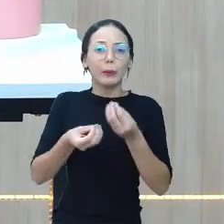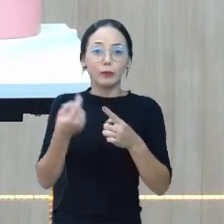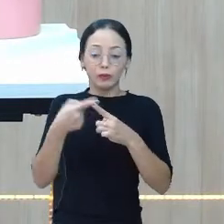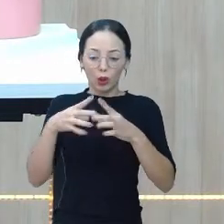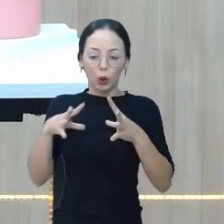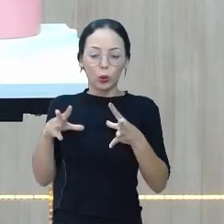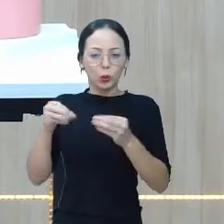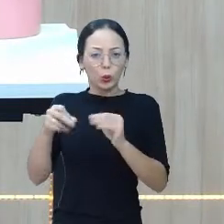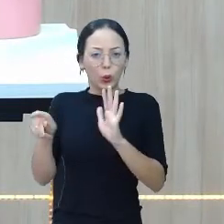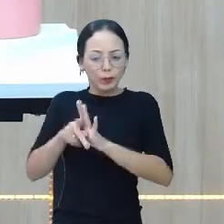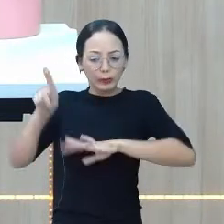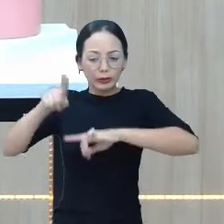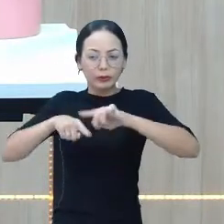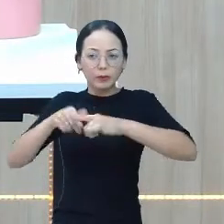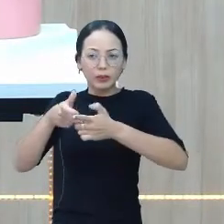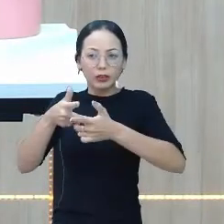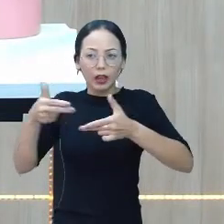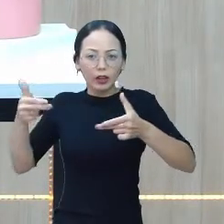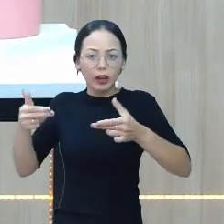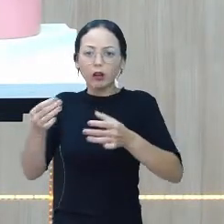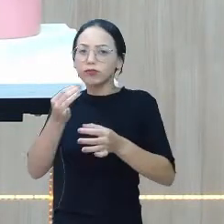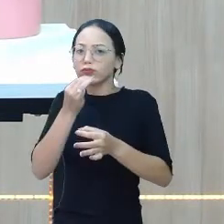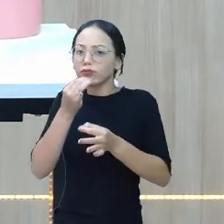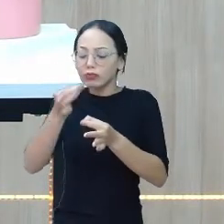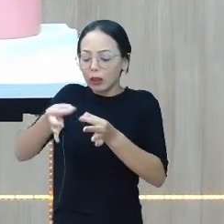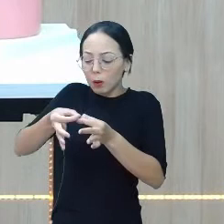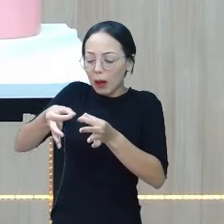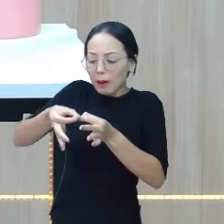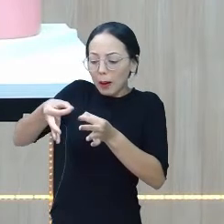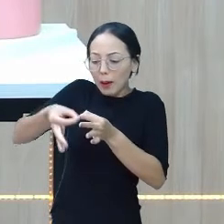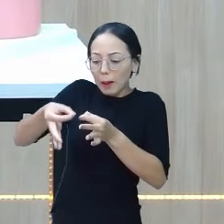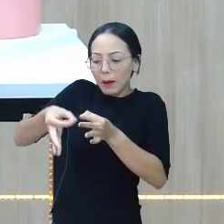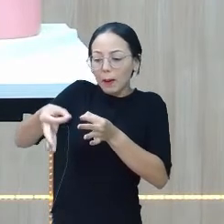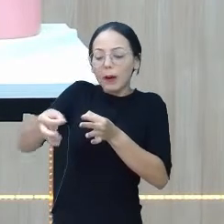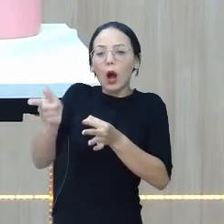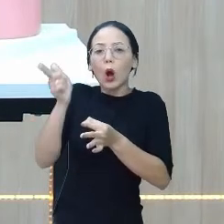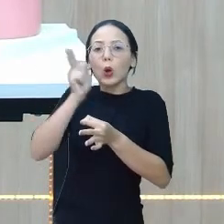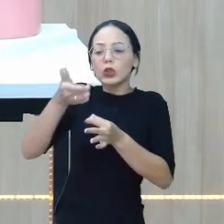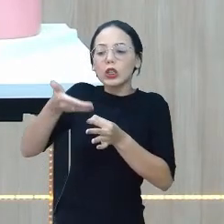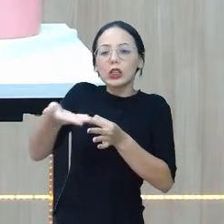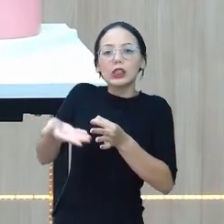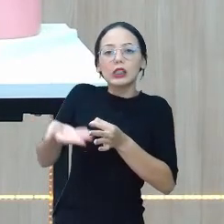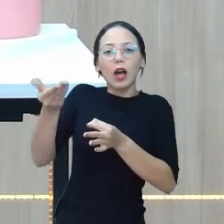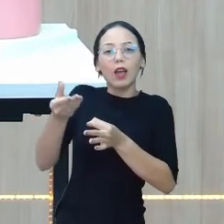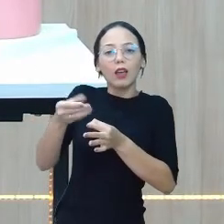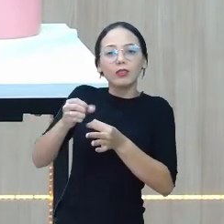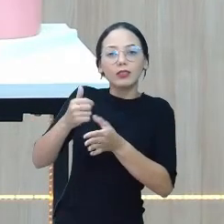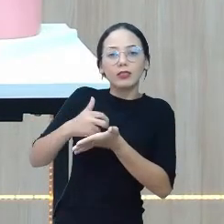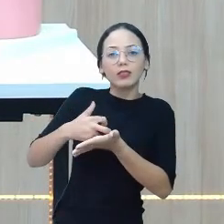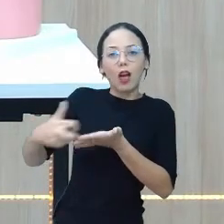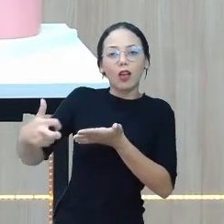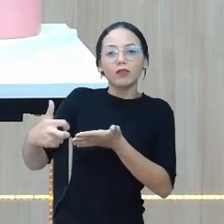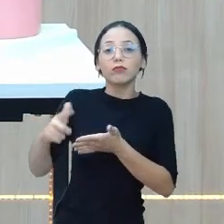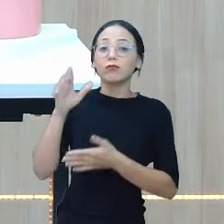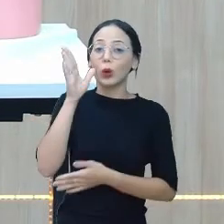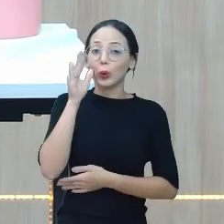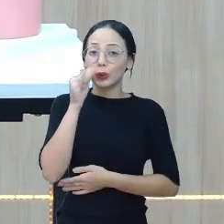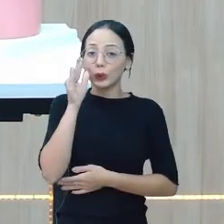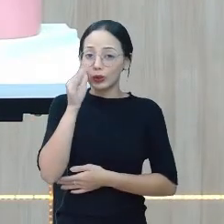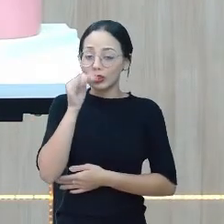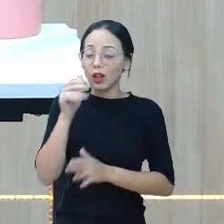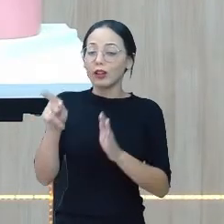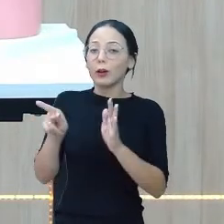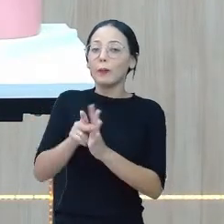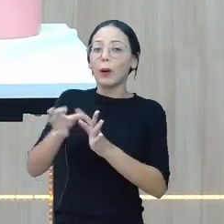os resíduos vão ser passados para as células até chegar na parte exterior. Essa é uma curiosidade em